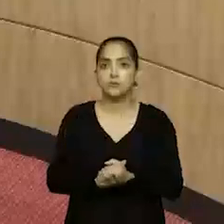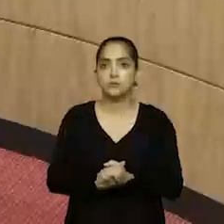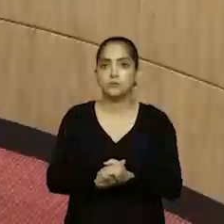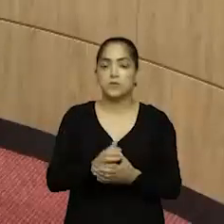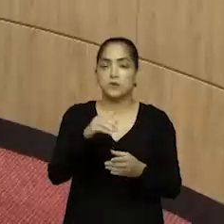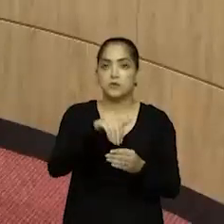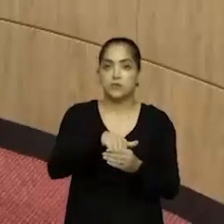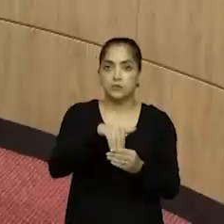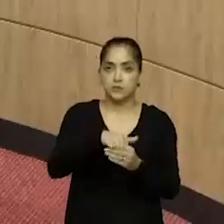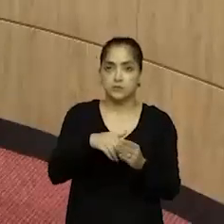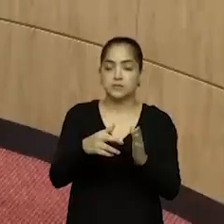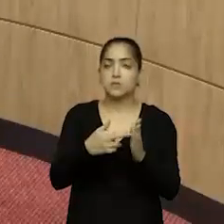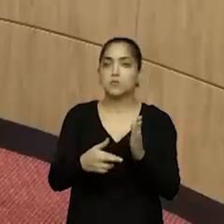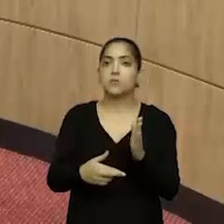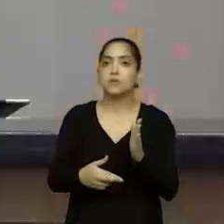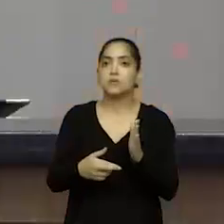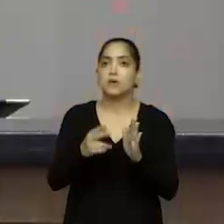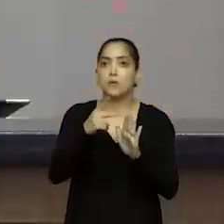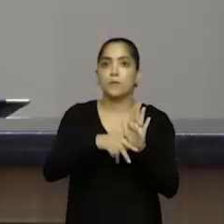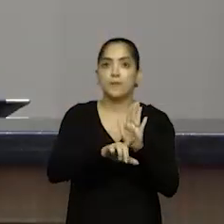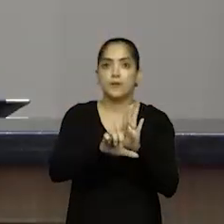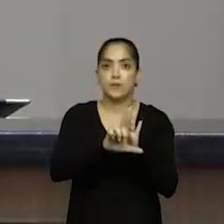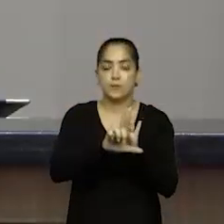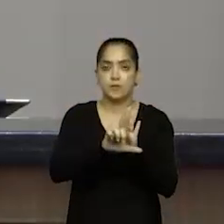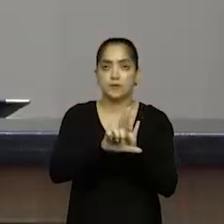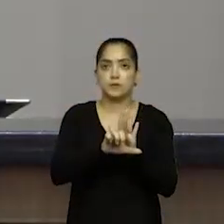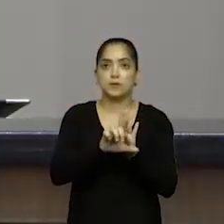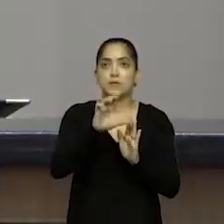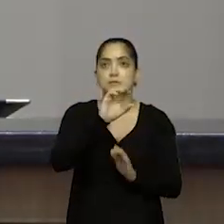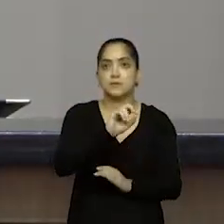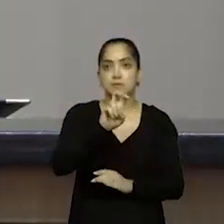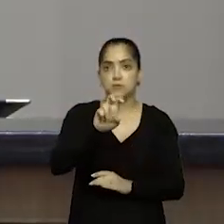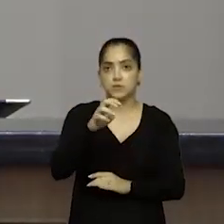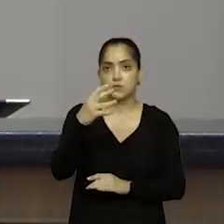Votação e redação final ao PL